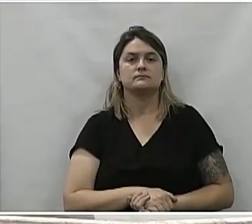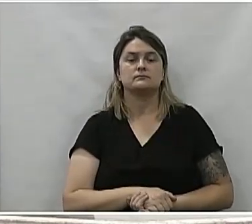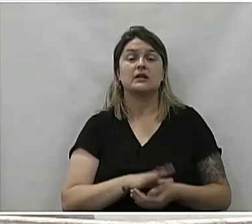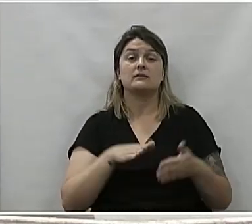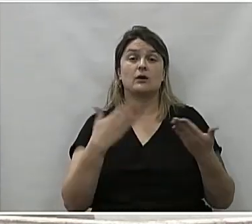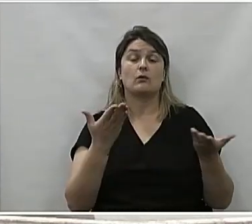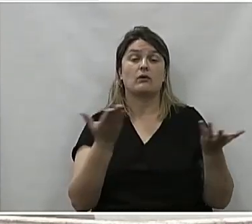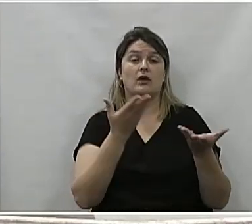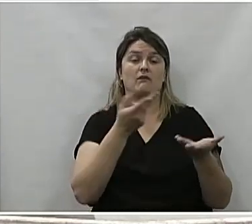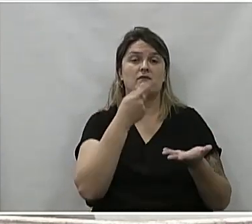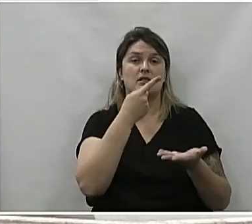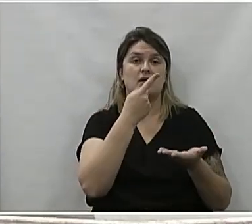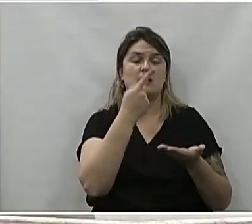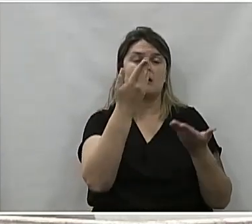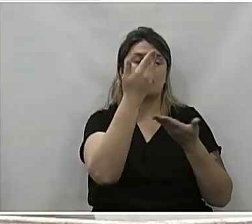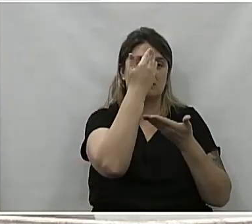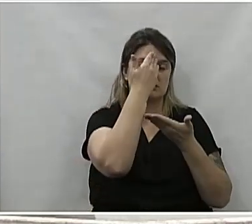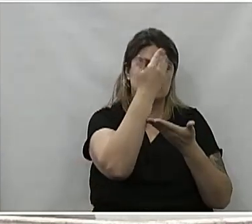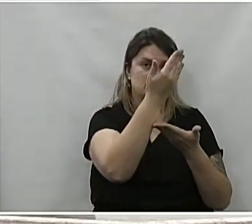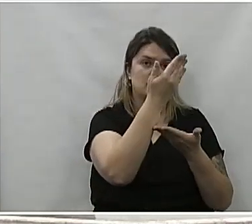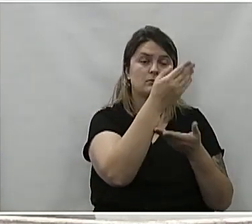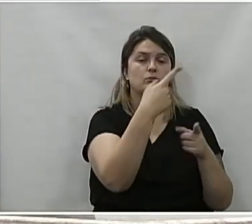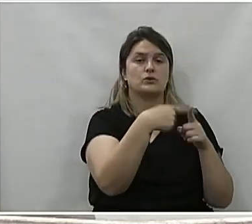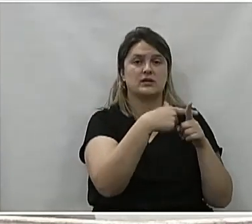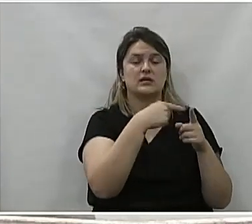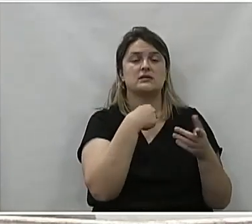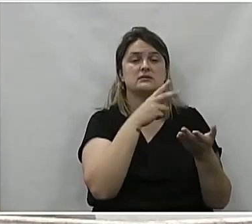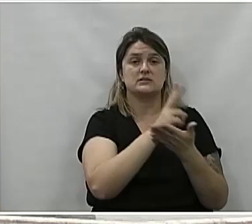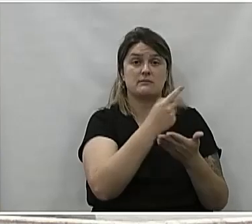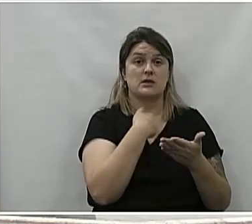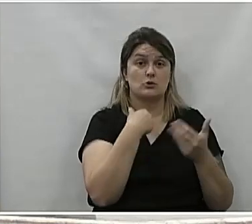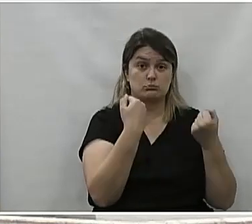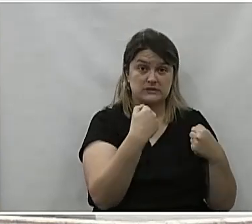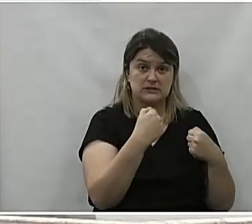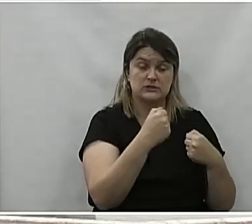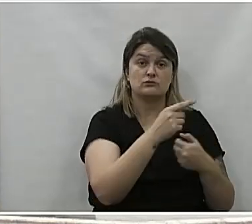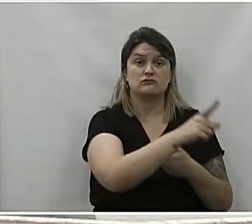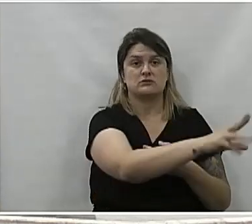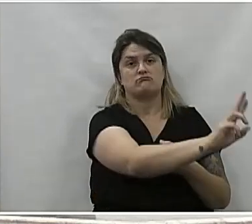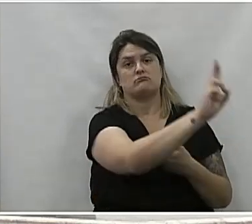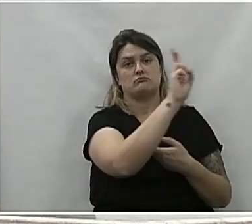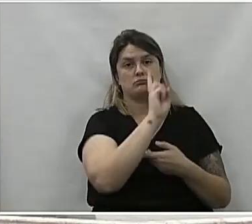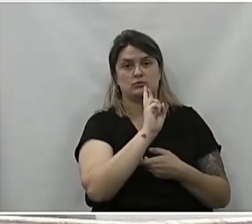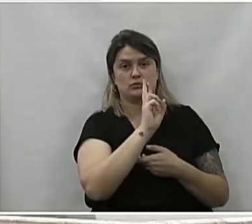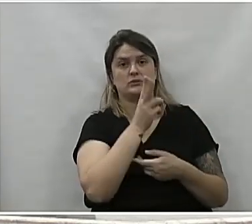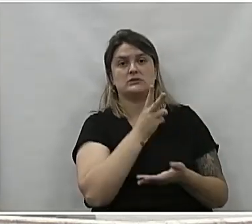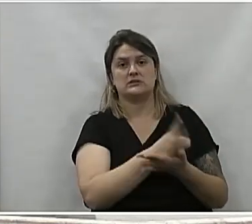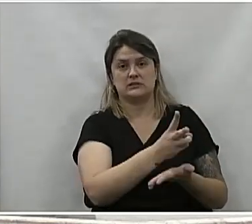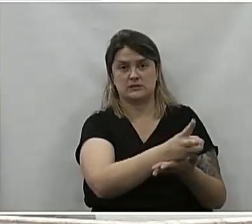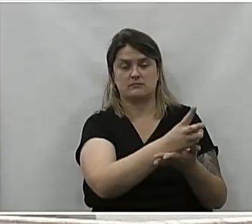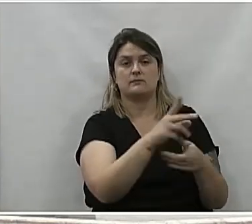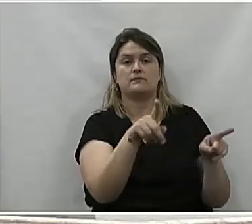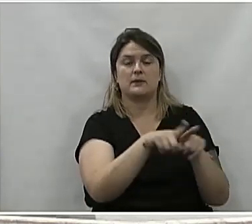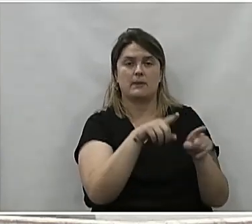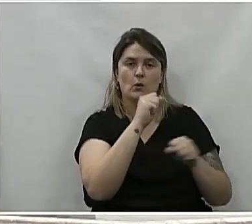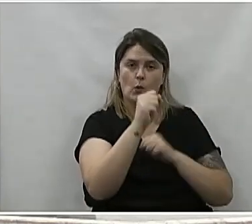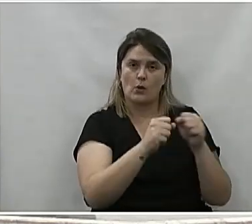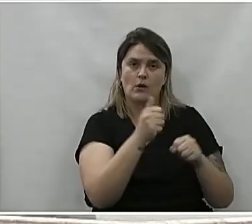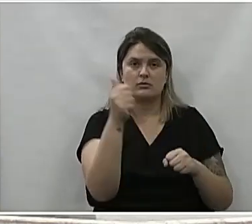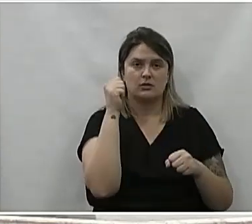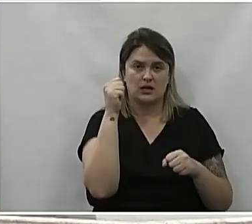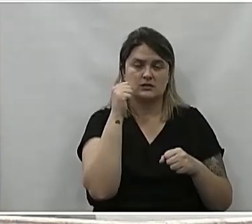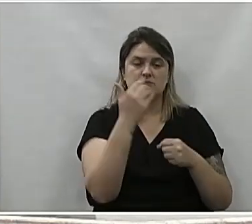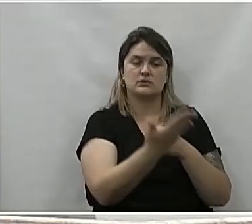Aos atendimentos da UPA Correu atrás